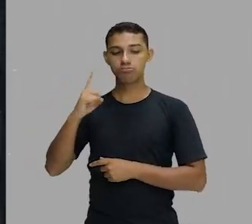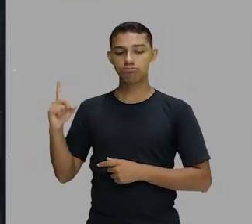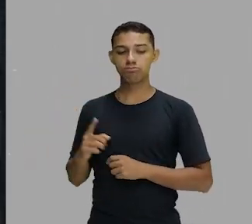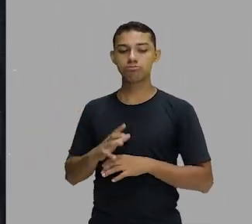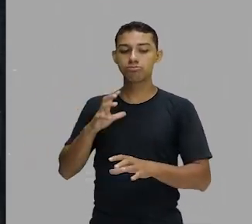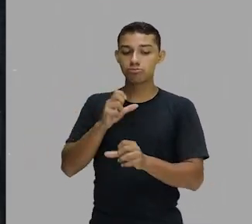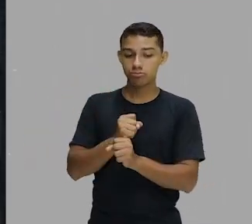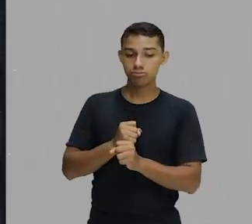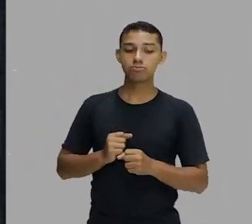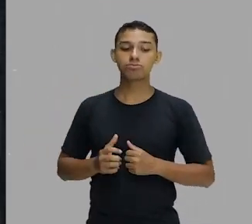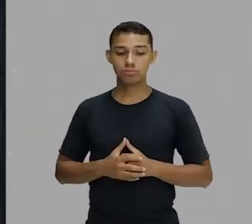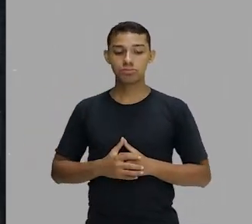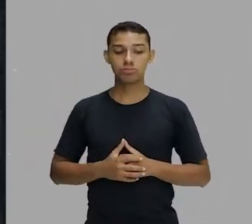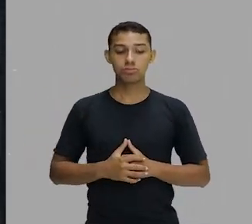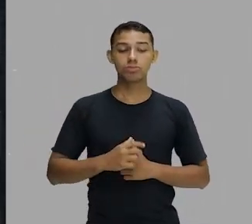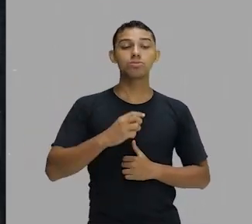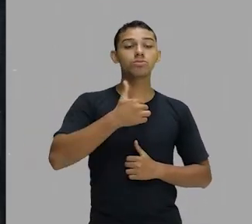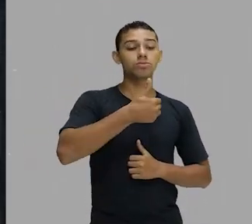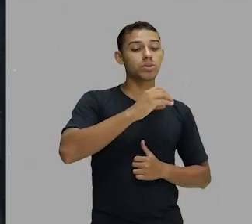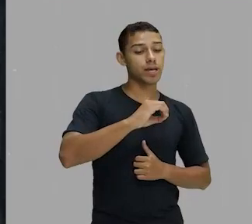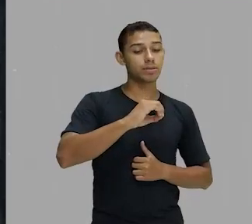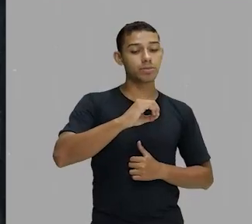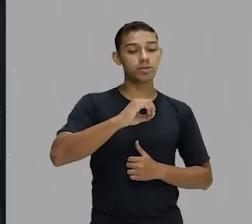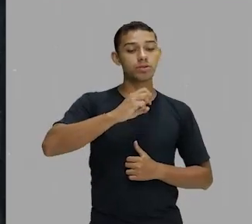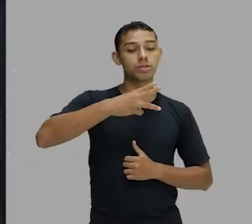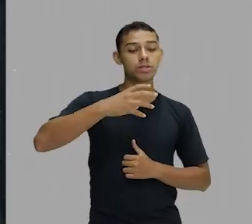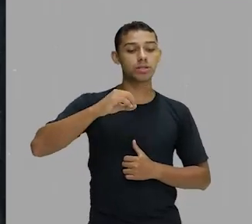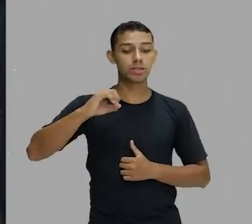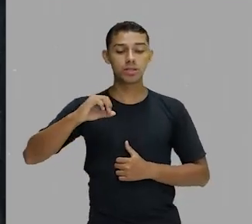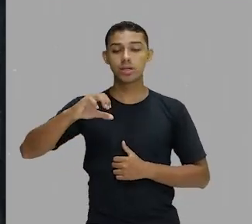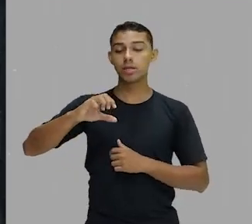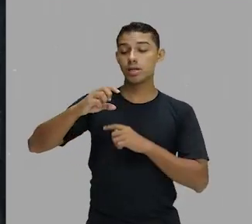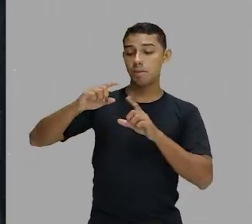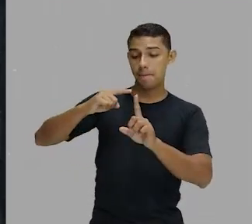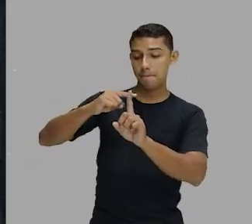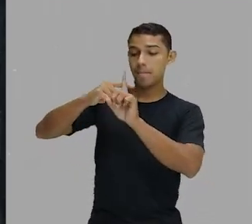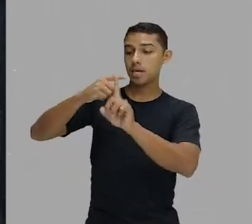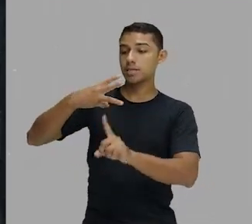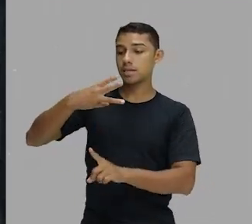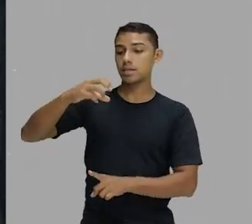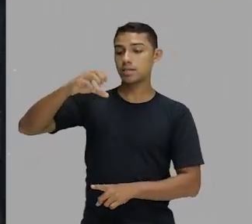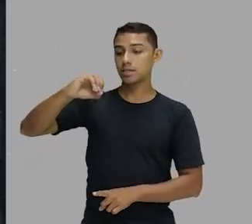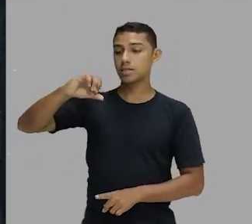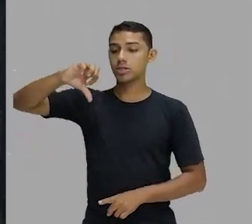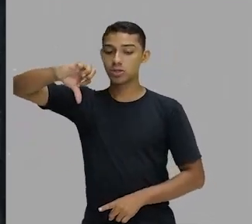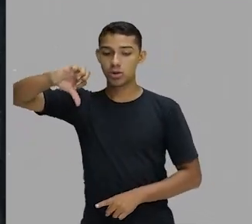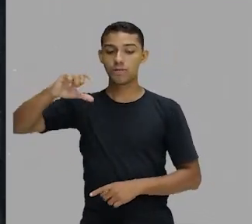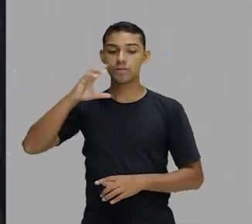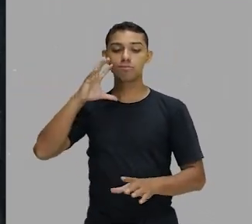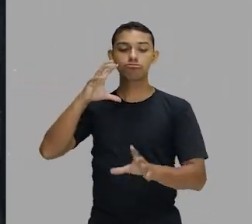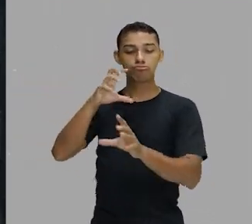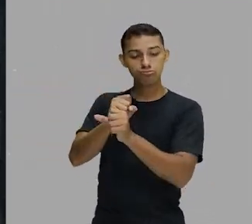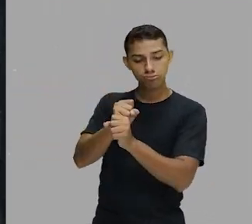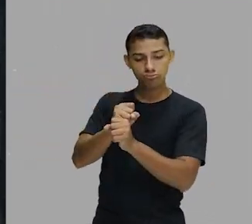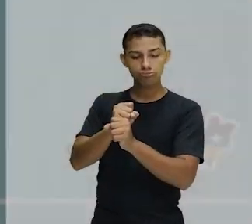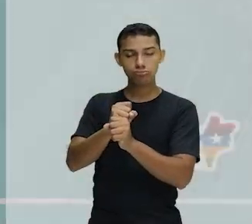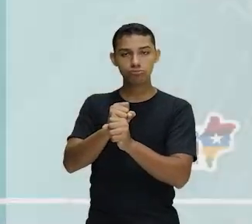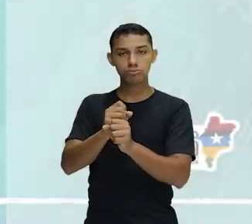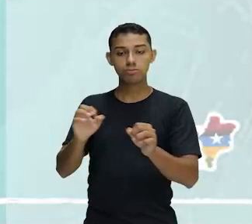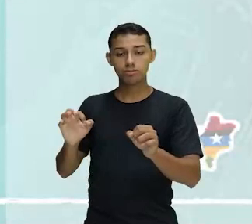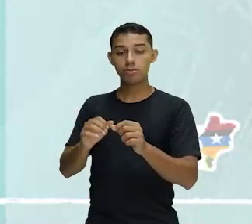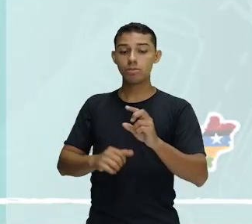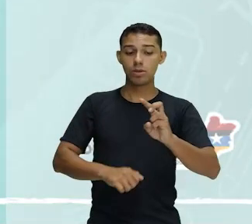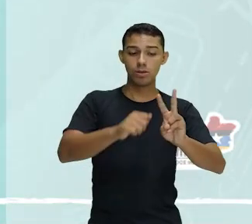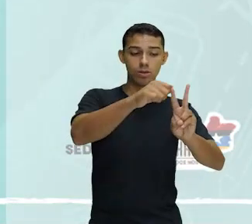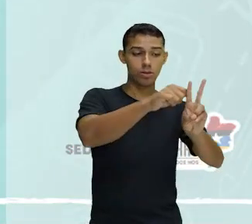nós vai ser igual a 10.300 somado a 309. Então, a nossa resposta, após o